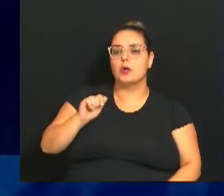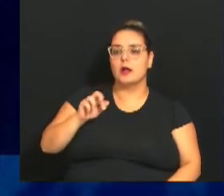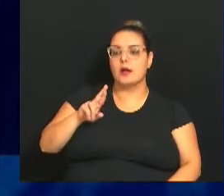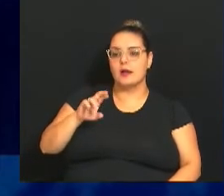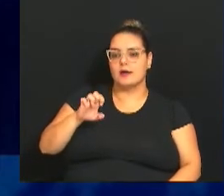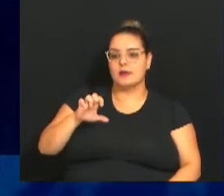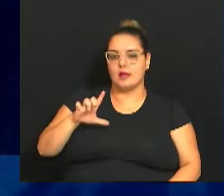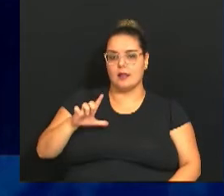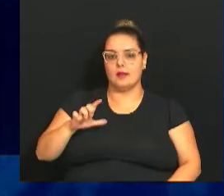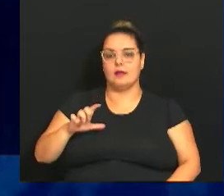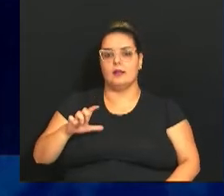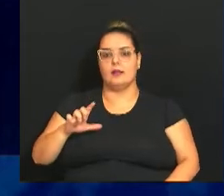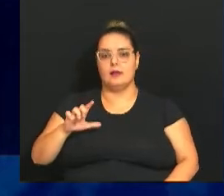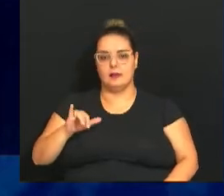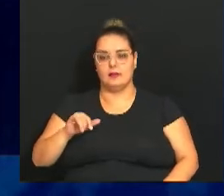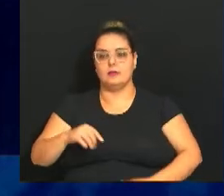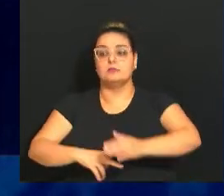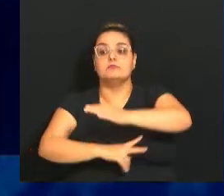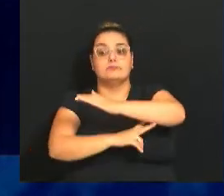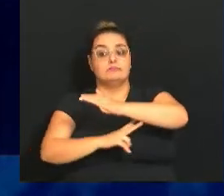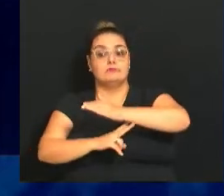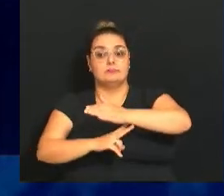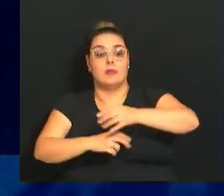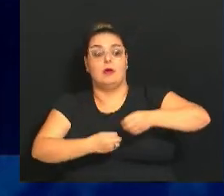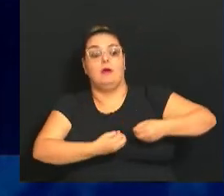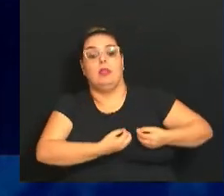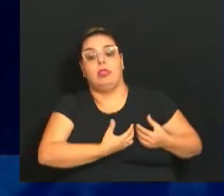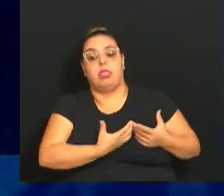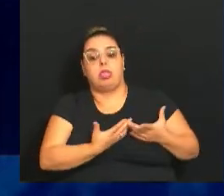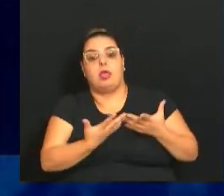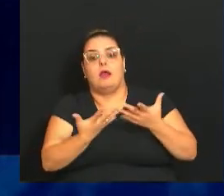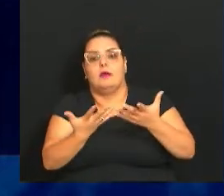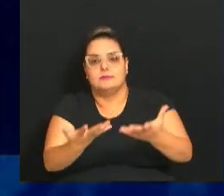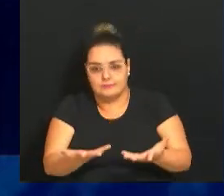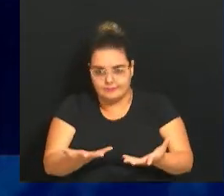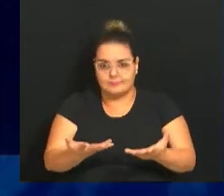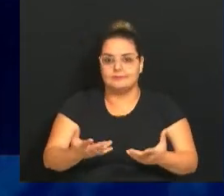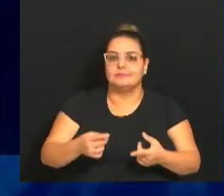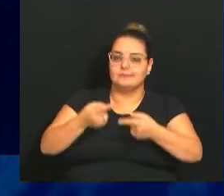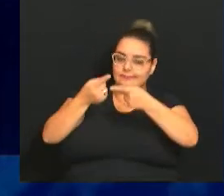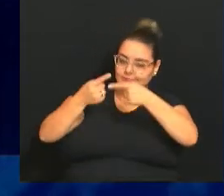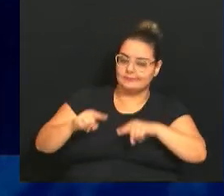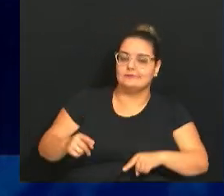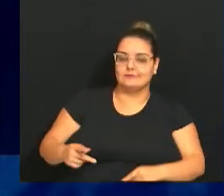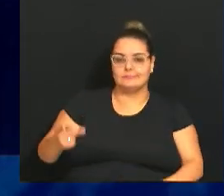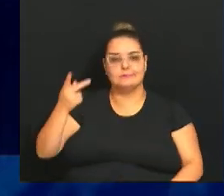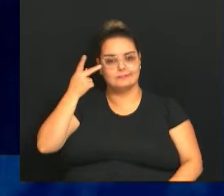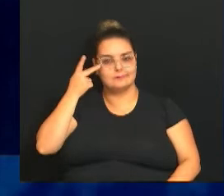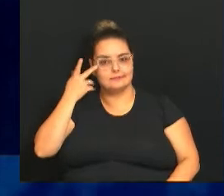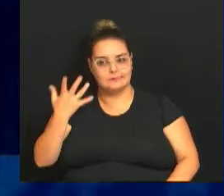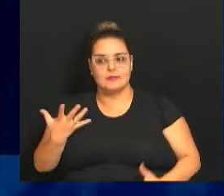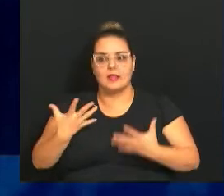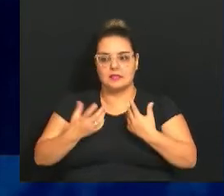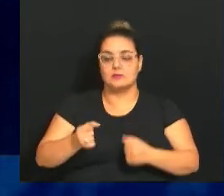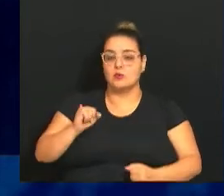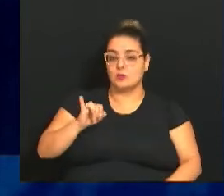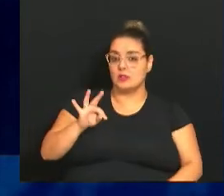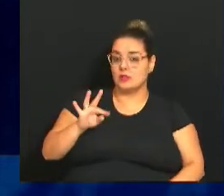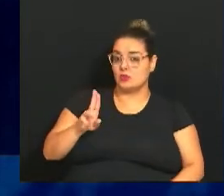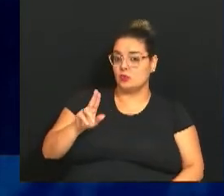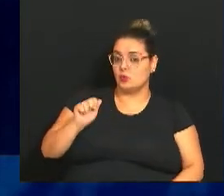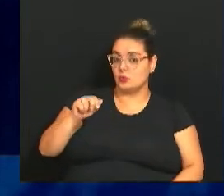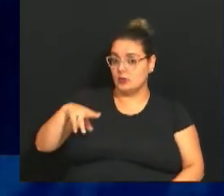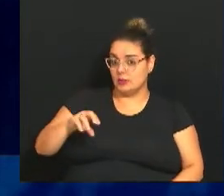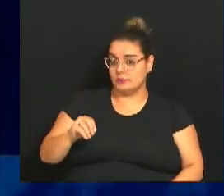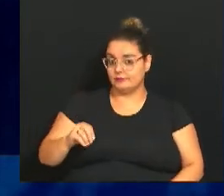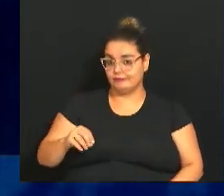a vida para se manter na 1ª divisão do futebol paulista e recebe o Ituano. A situação da Macaca é